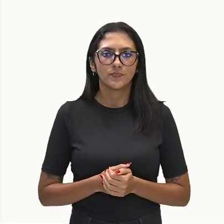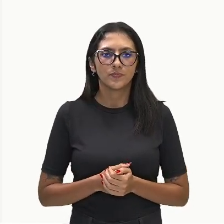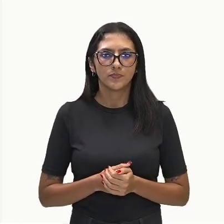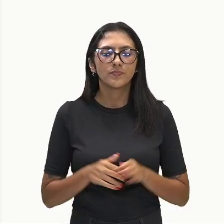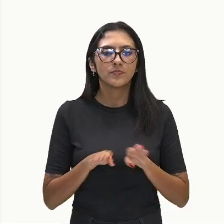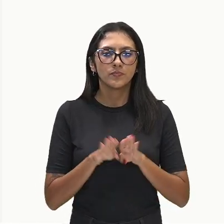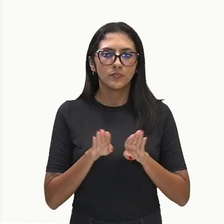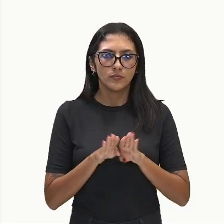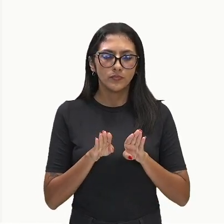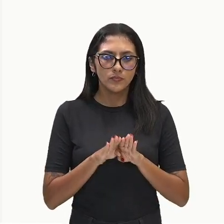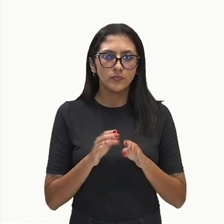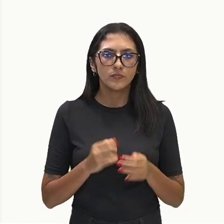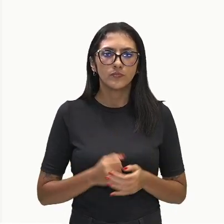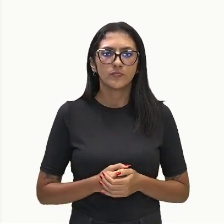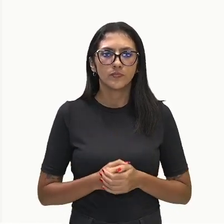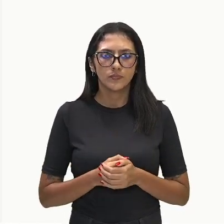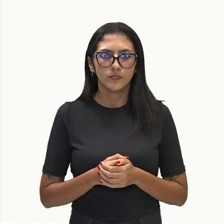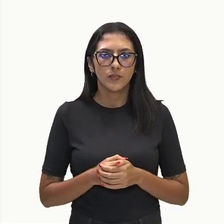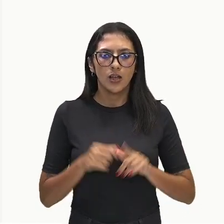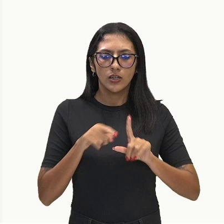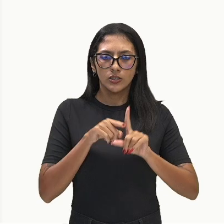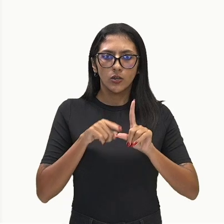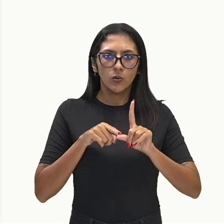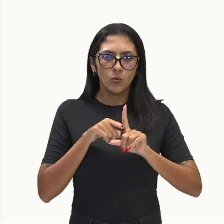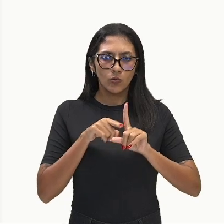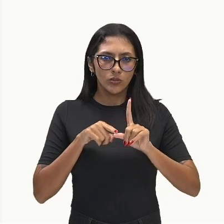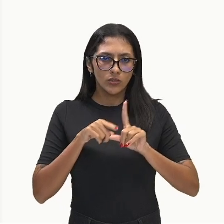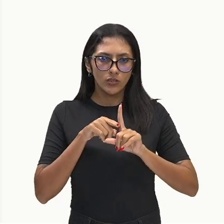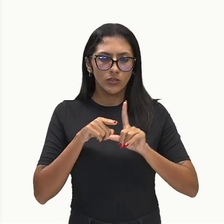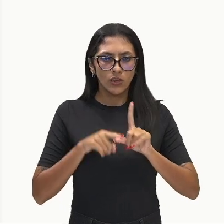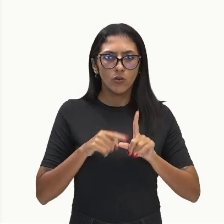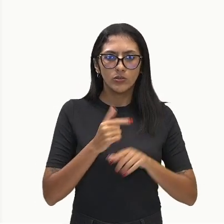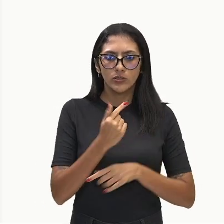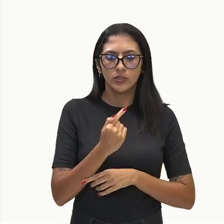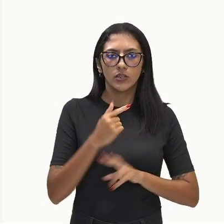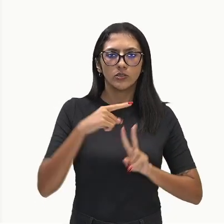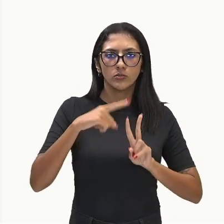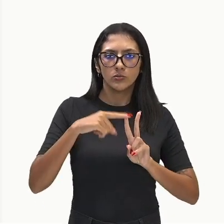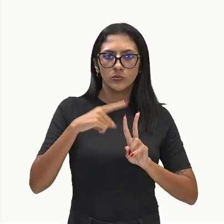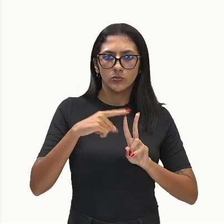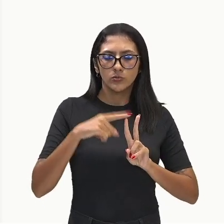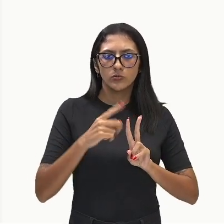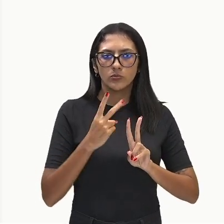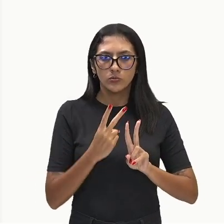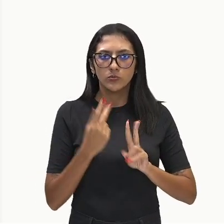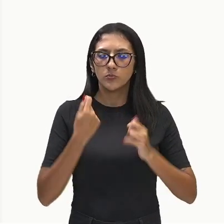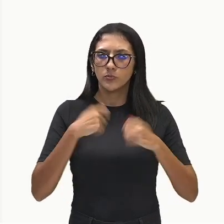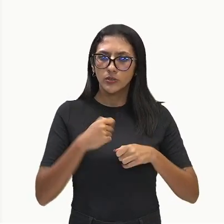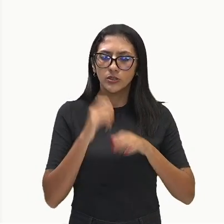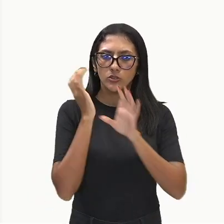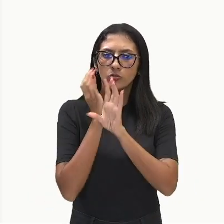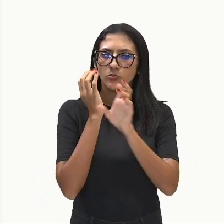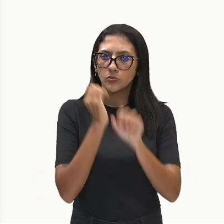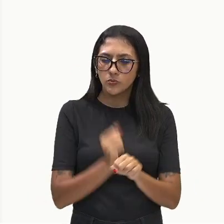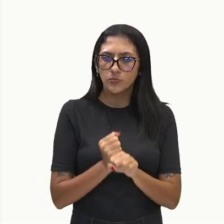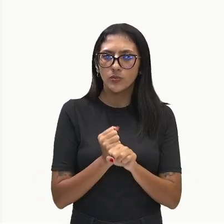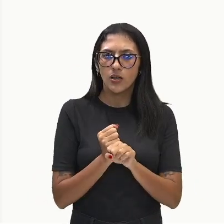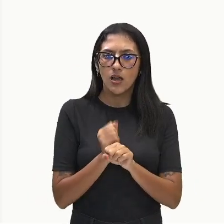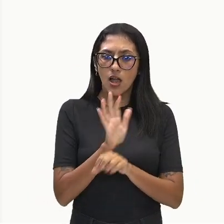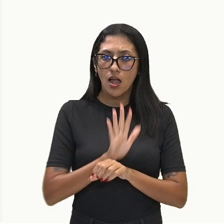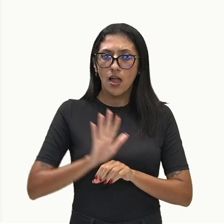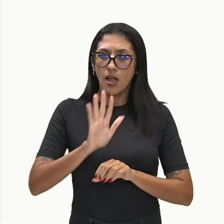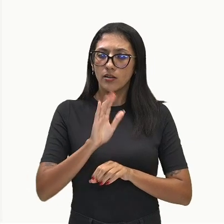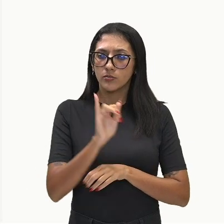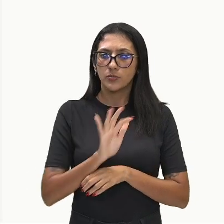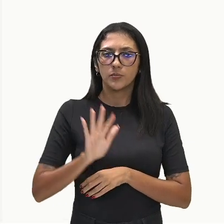mede 7 raiz de 2 centímetros. Vamos calcular o perímetro desse quadrado. Então, olha só, a diagonal é